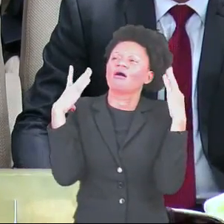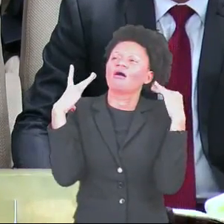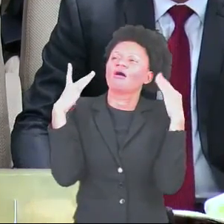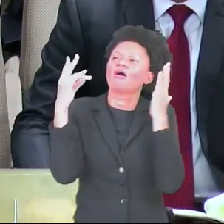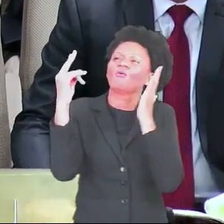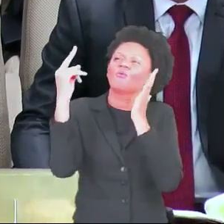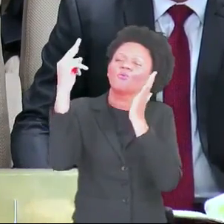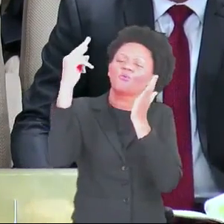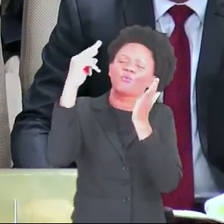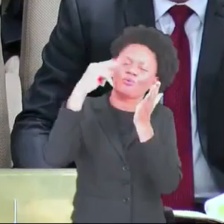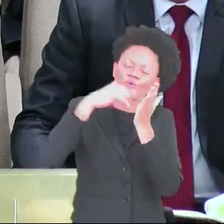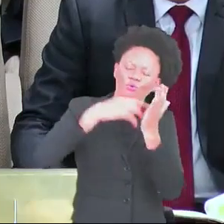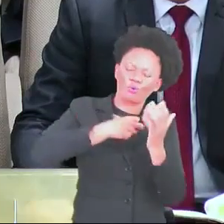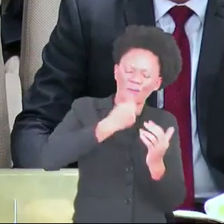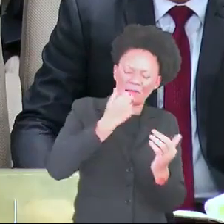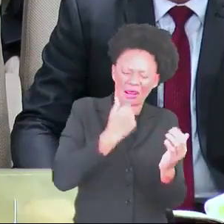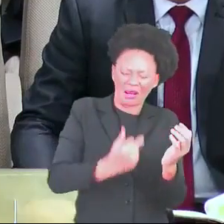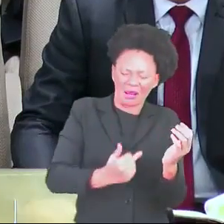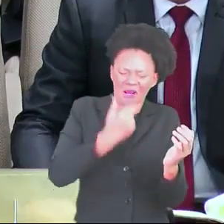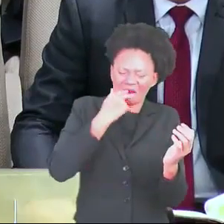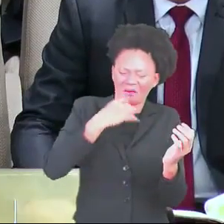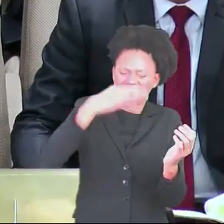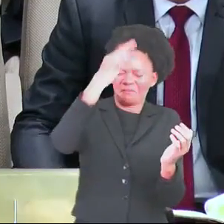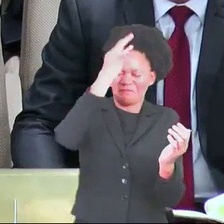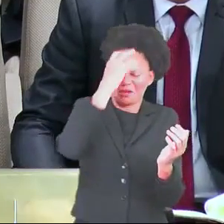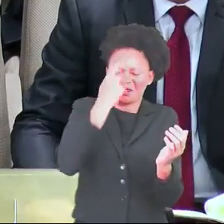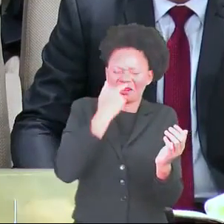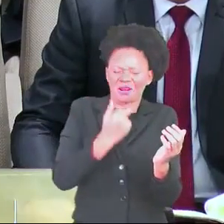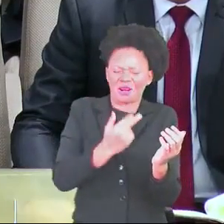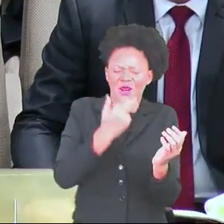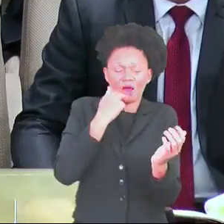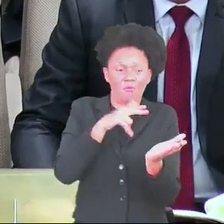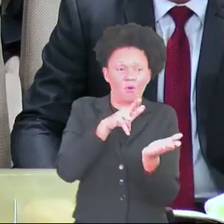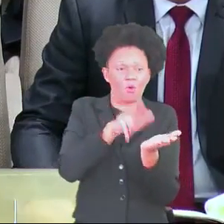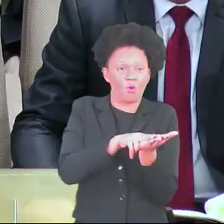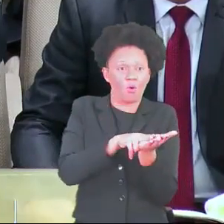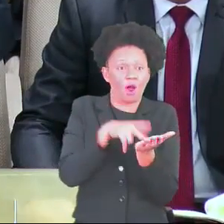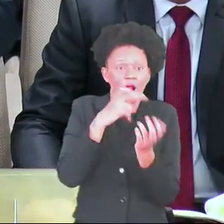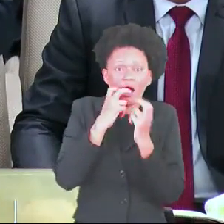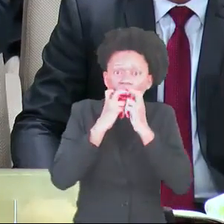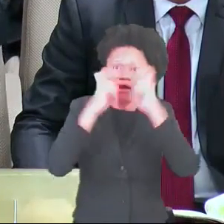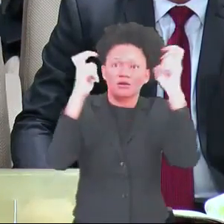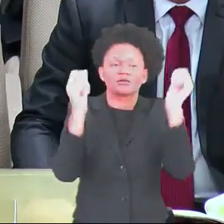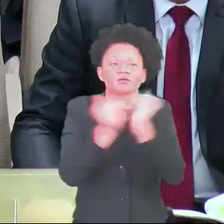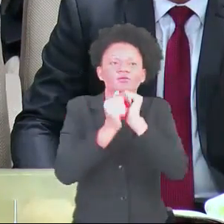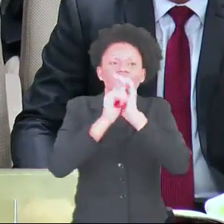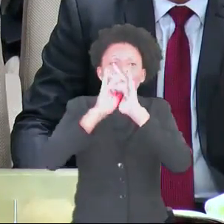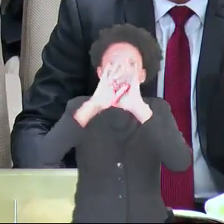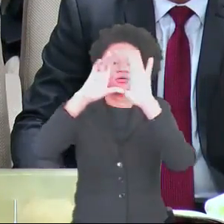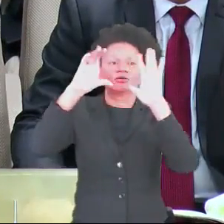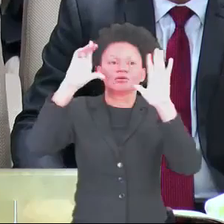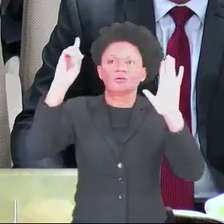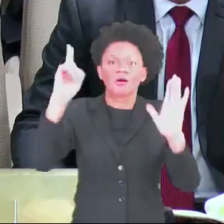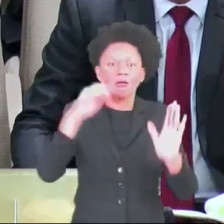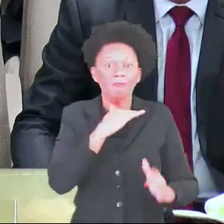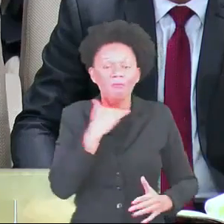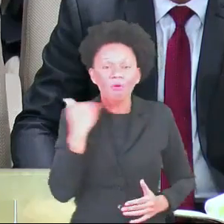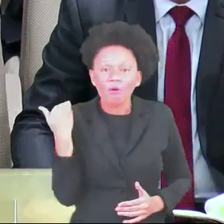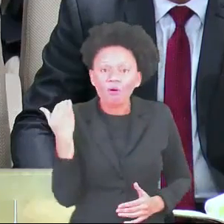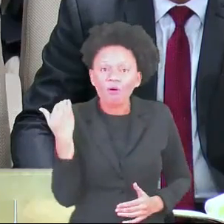E ela começou a falar em línguas estranhas, e deu um grito de glória e partiu para a